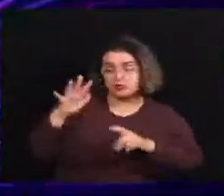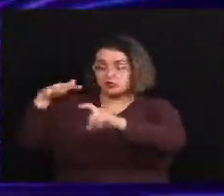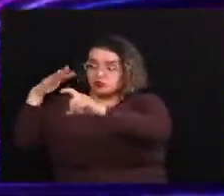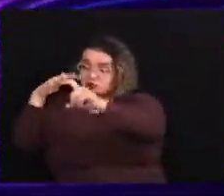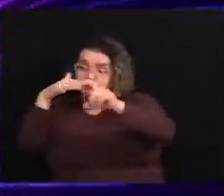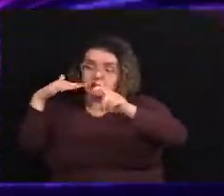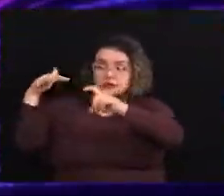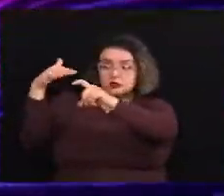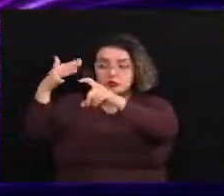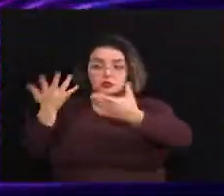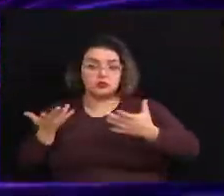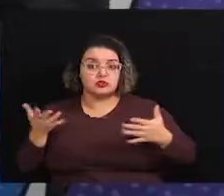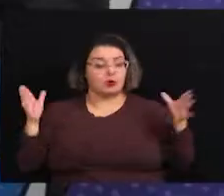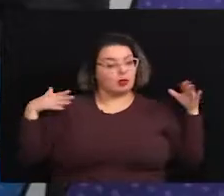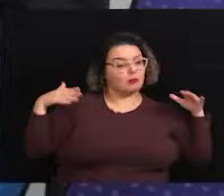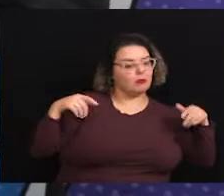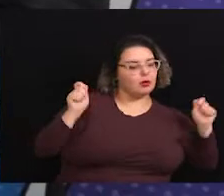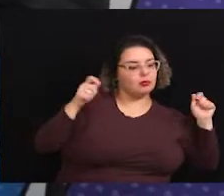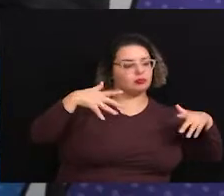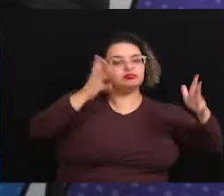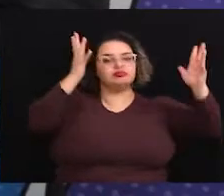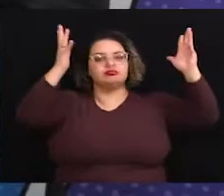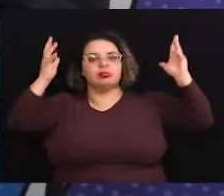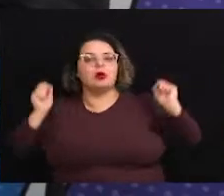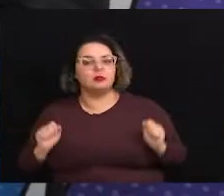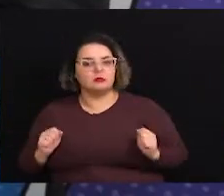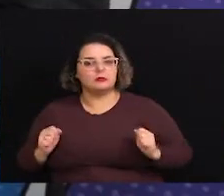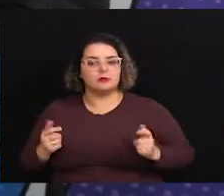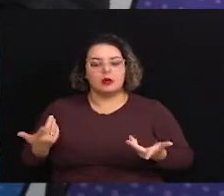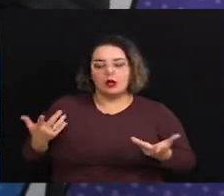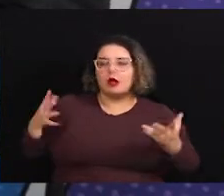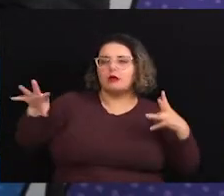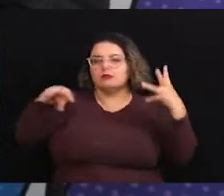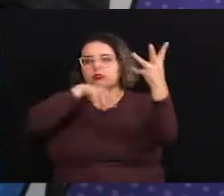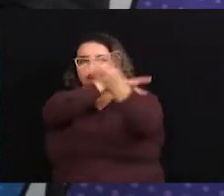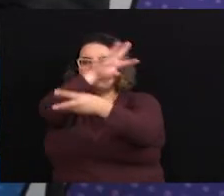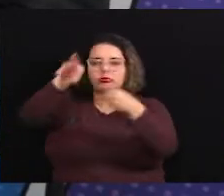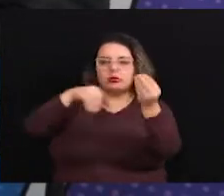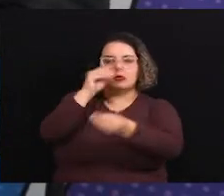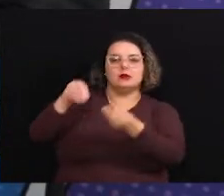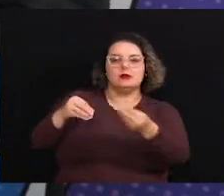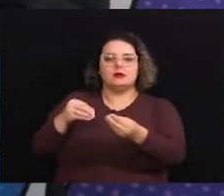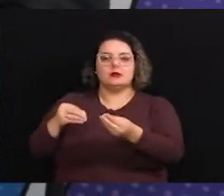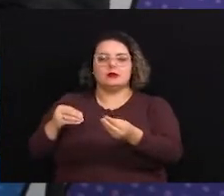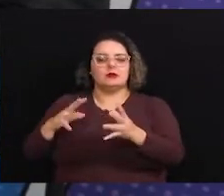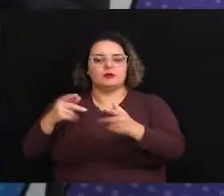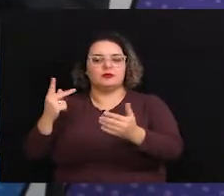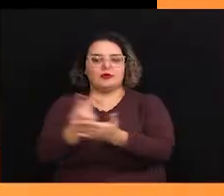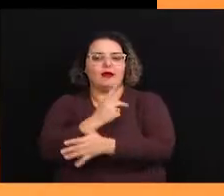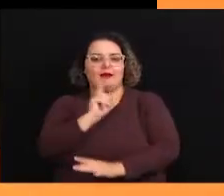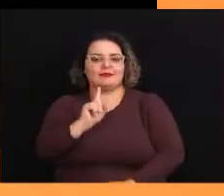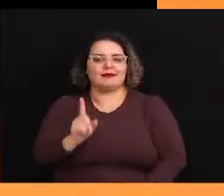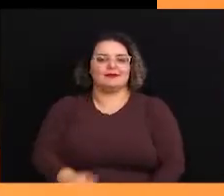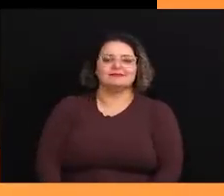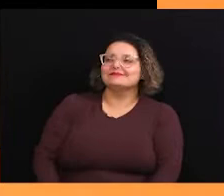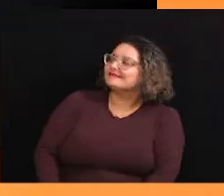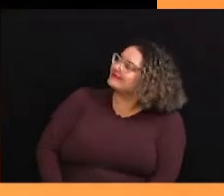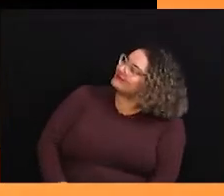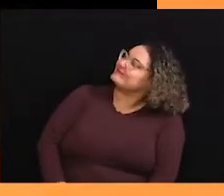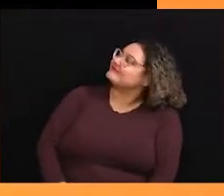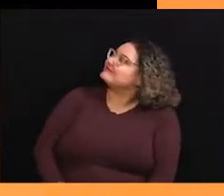e outro, né, então não tinha muito como fazer uma mistureba e dar tudo errado, não.